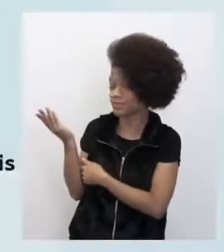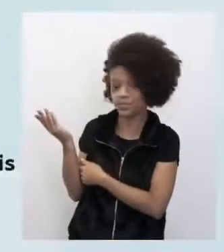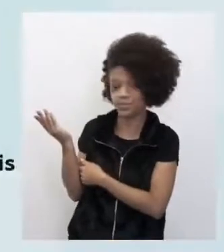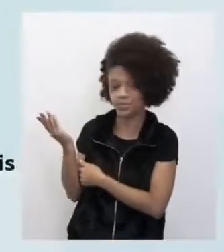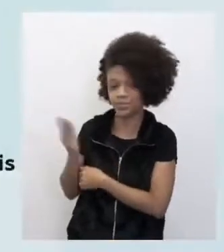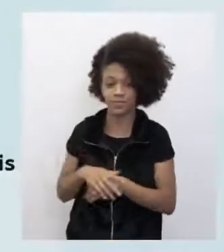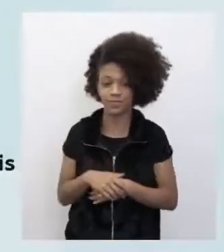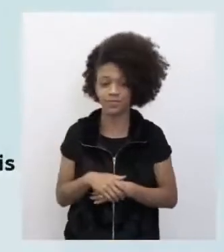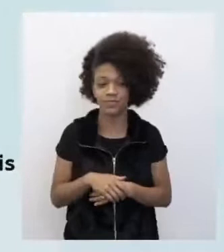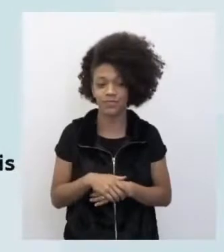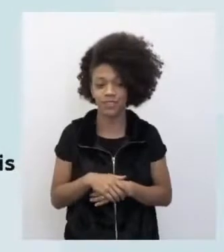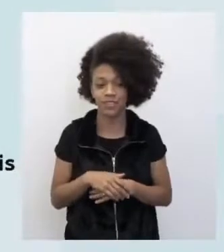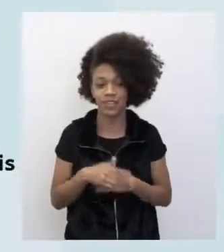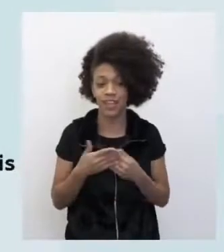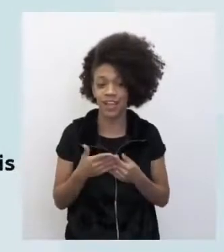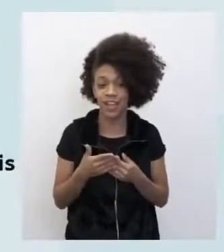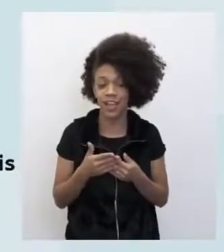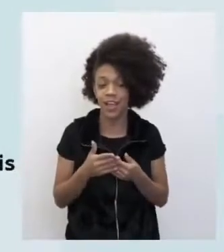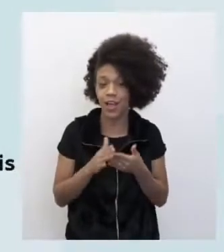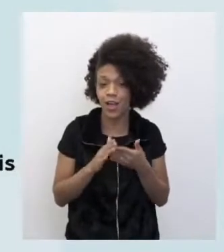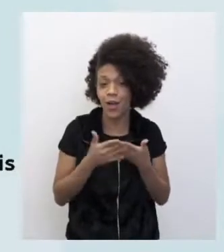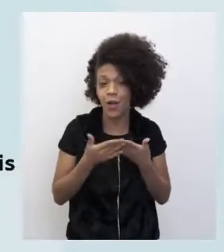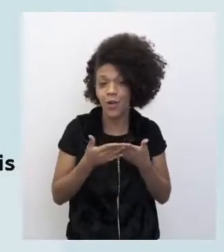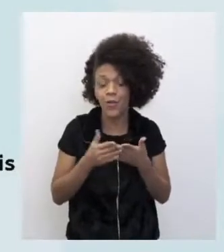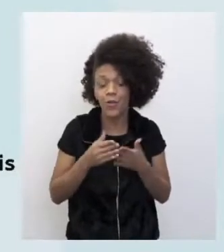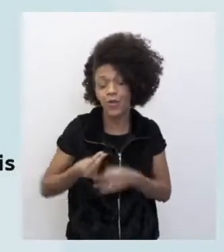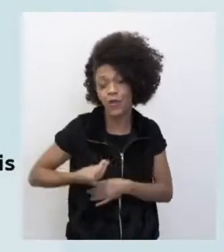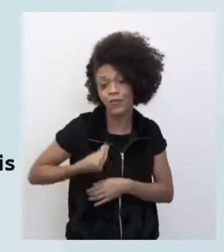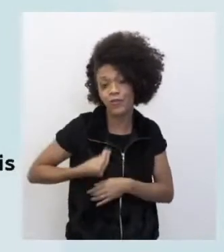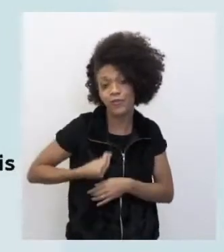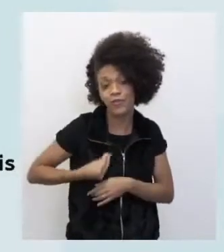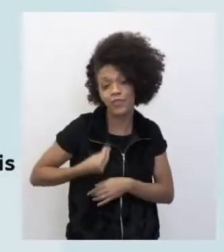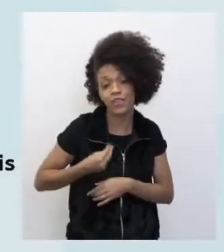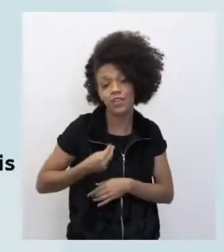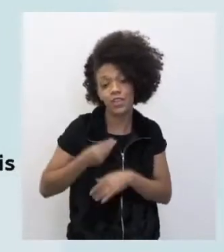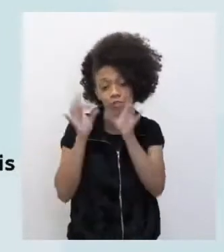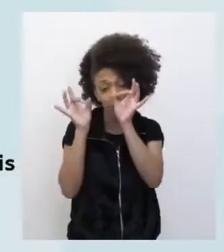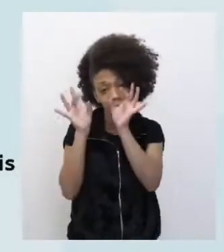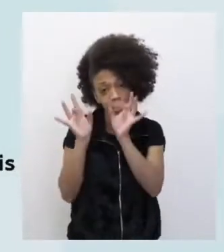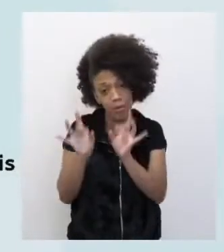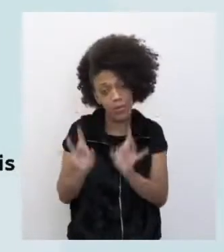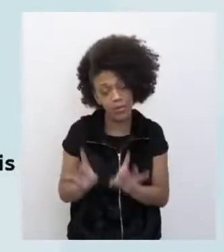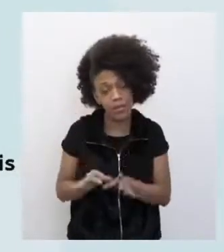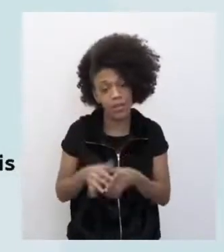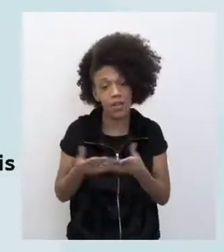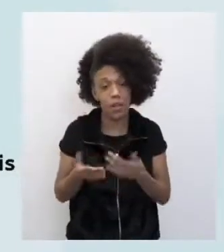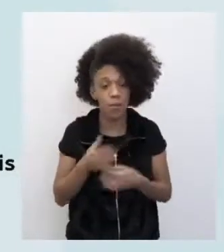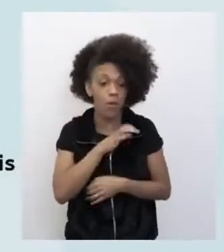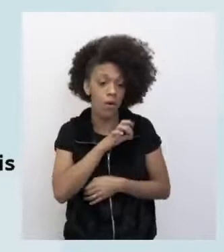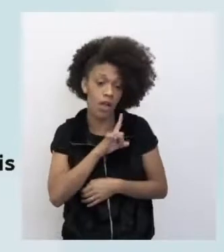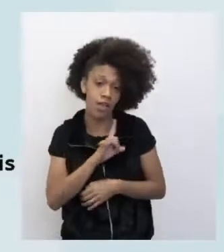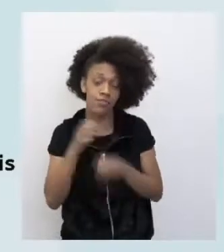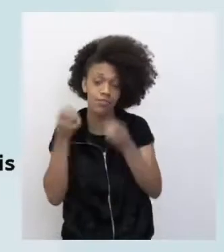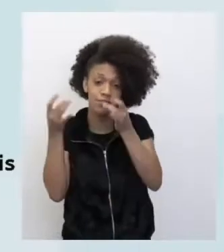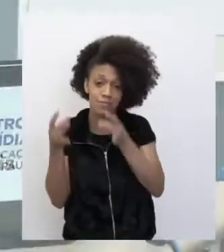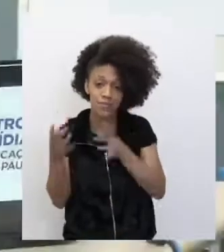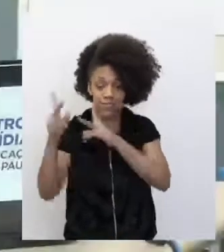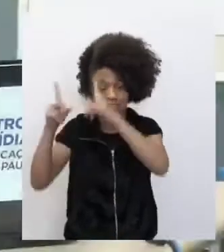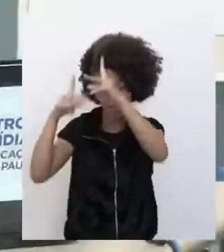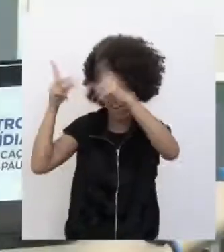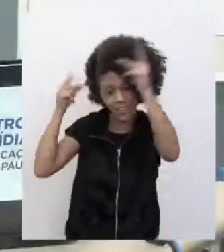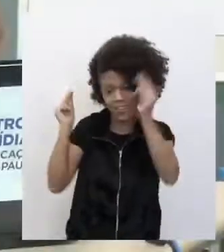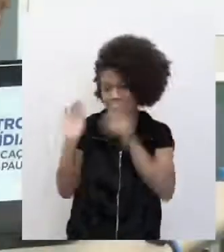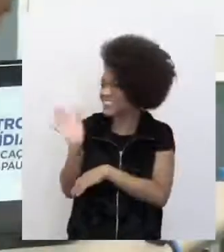blogueirinho, o arroba dele é o Diário de um Especial. E é porque ele é uma pessoa especial, assim como o Ed é especial para mim, a Raquel que está aqui,